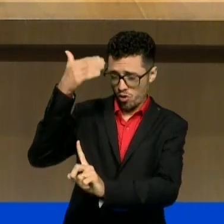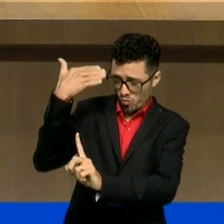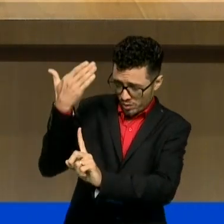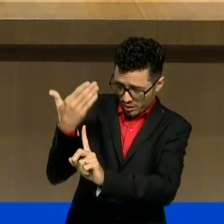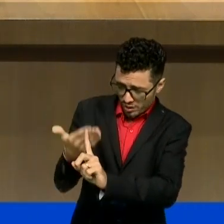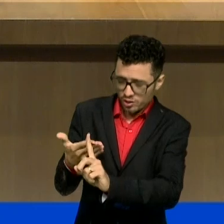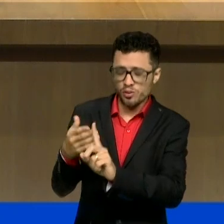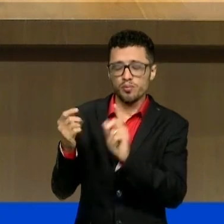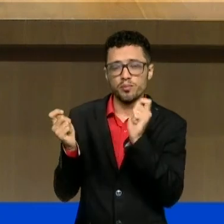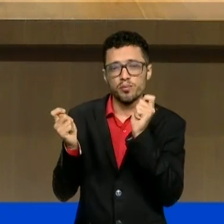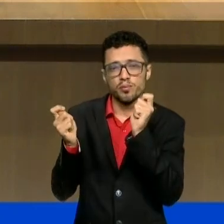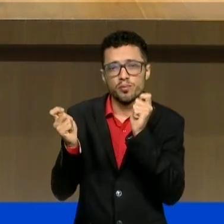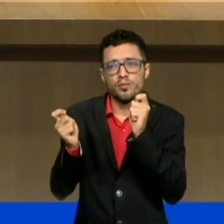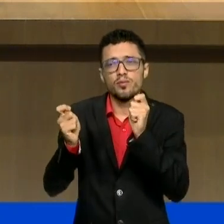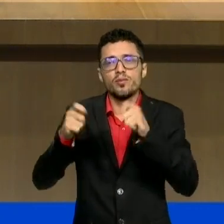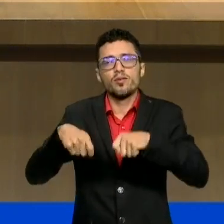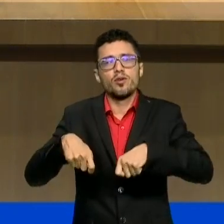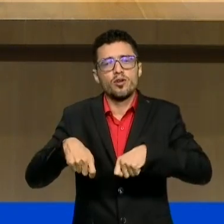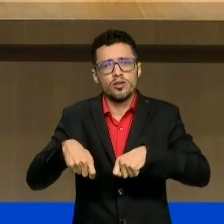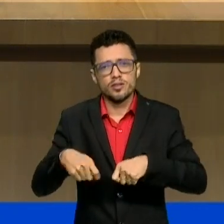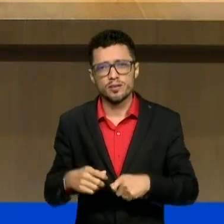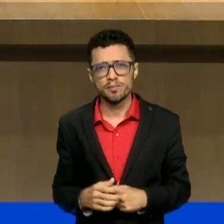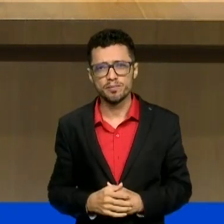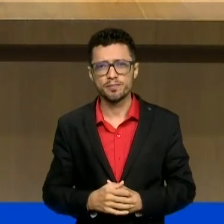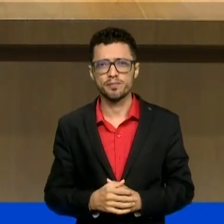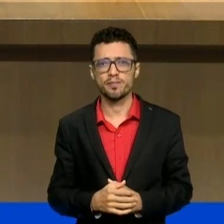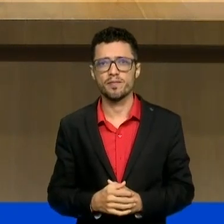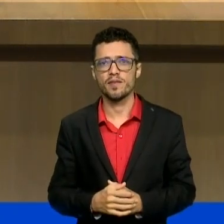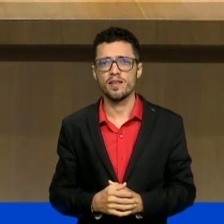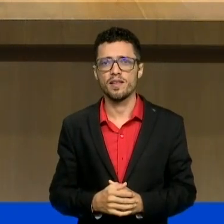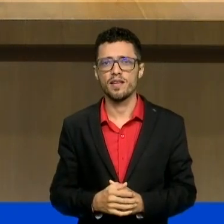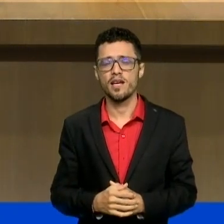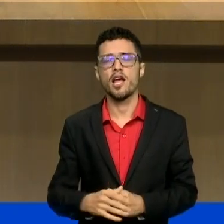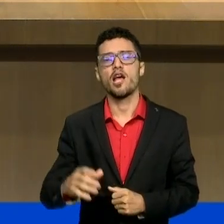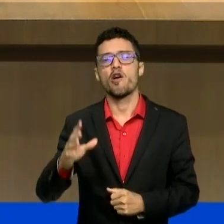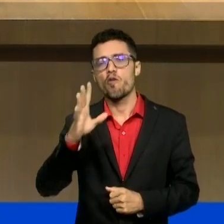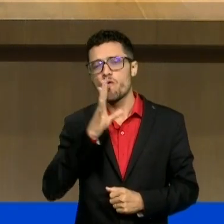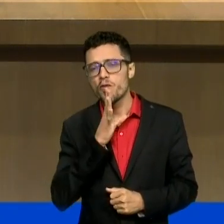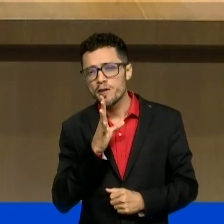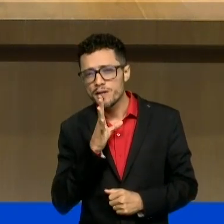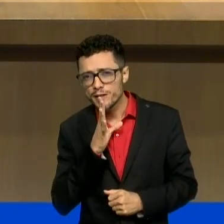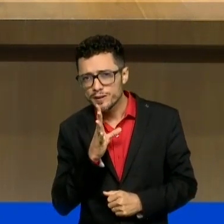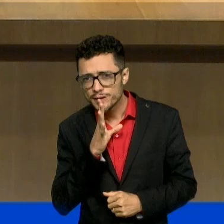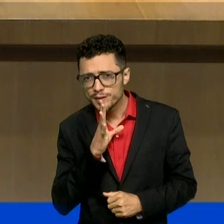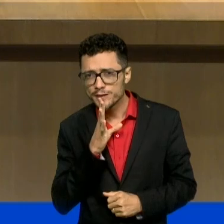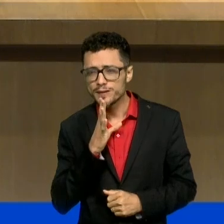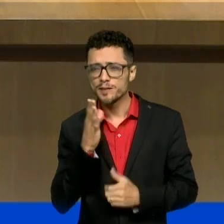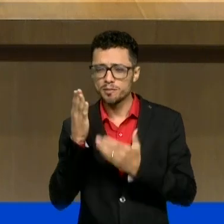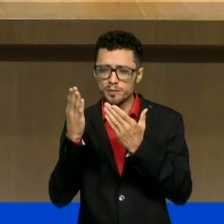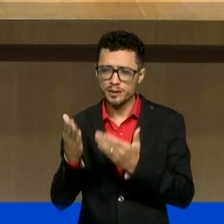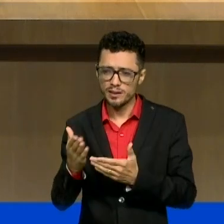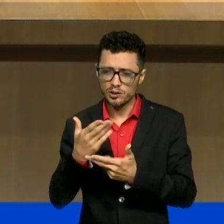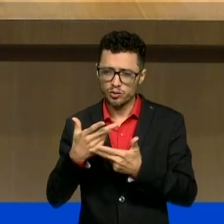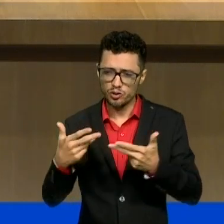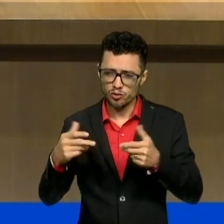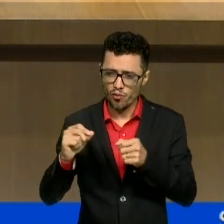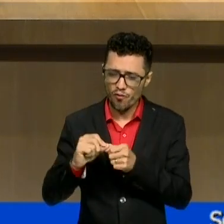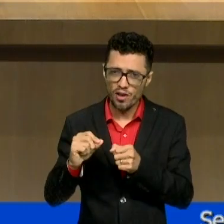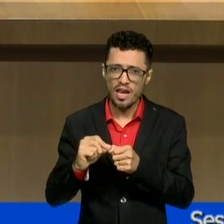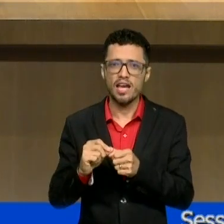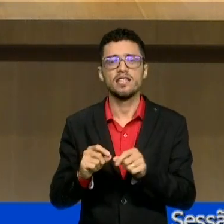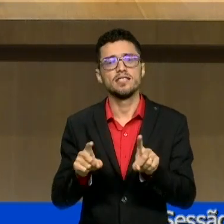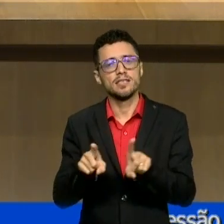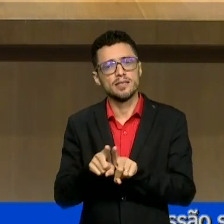sirva não apenas como reconhecimento pelo que já foi realizado, mas também como